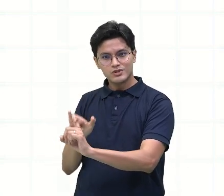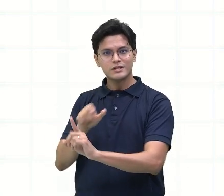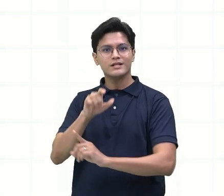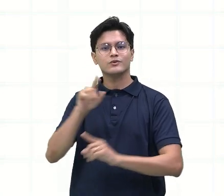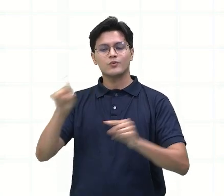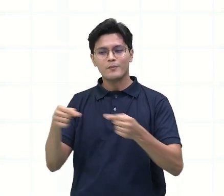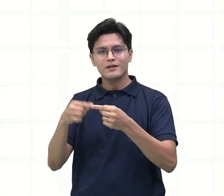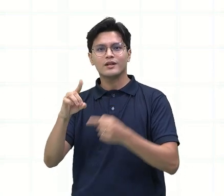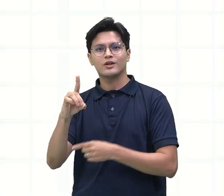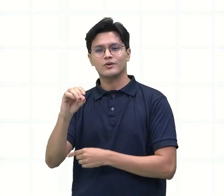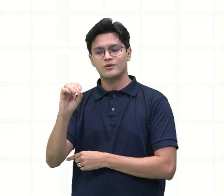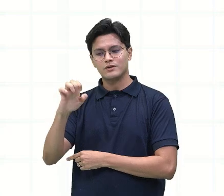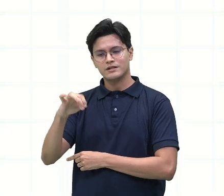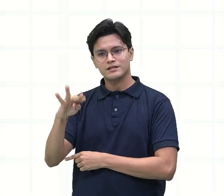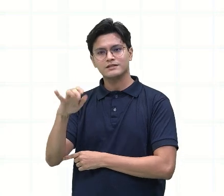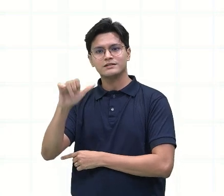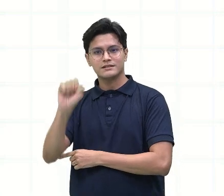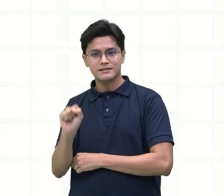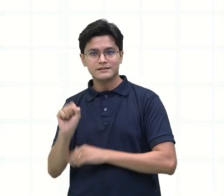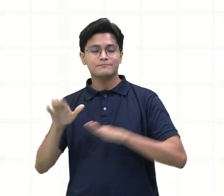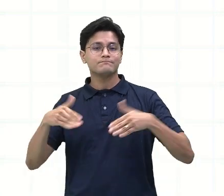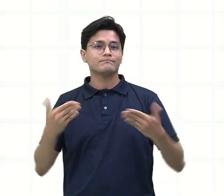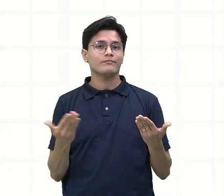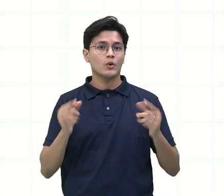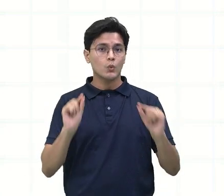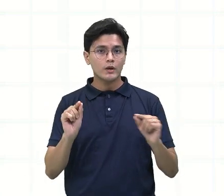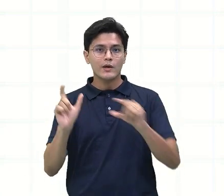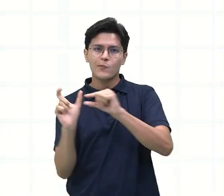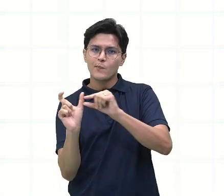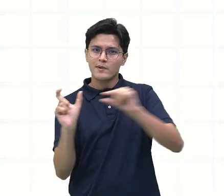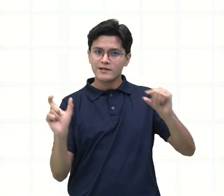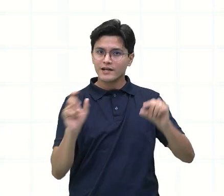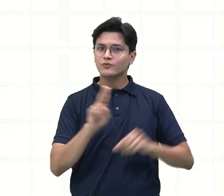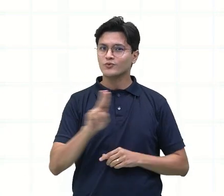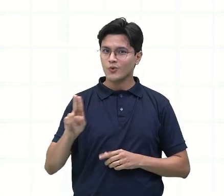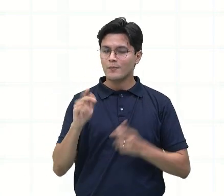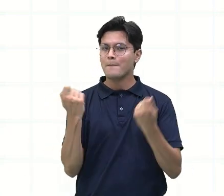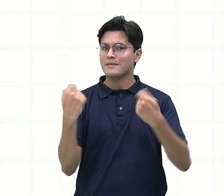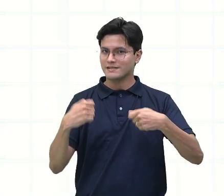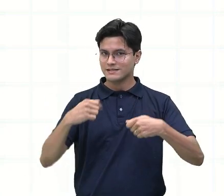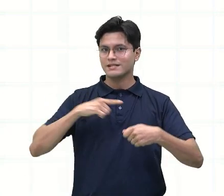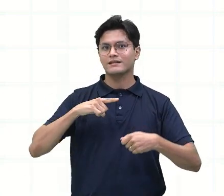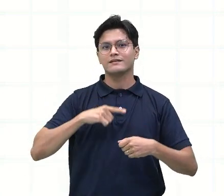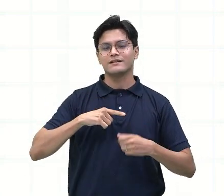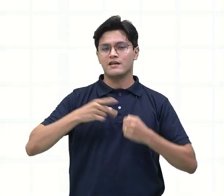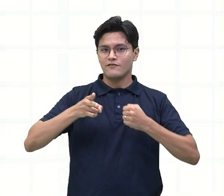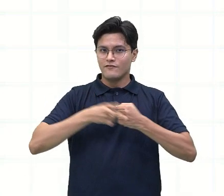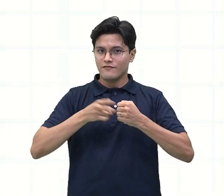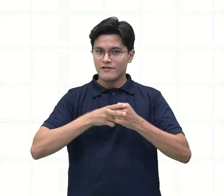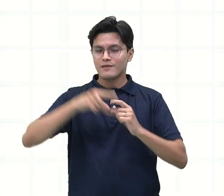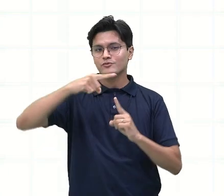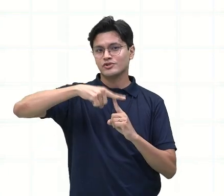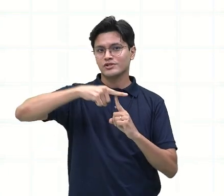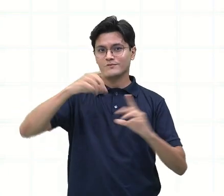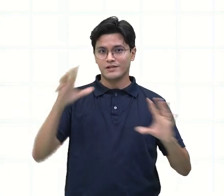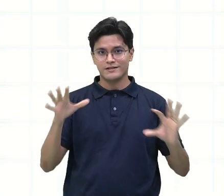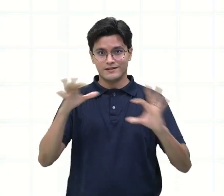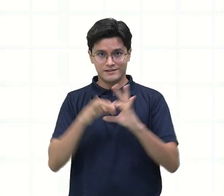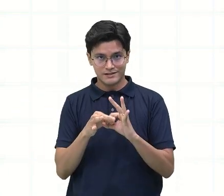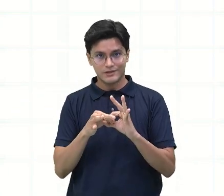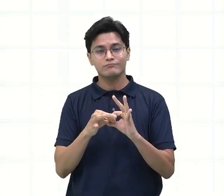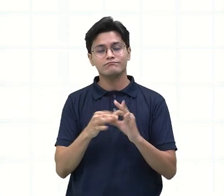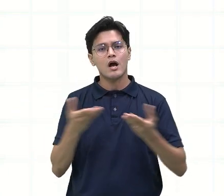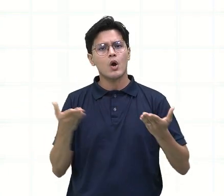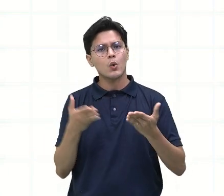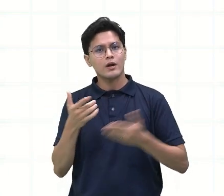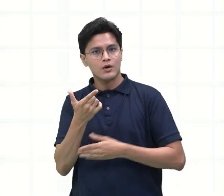essa é a diferença, tá? O predicado nominal, ele tem que vir com o quê? Com o verbo de ligação. Diferente do predicado